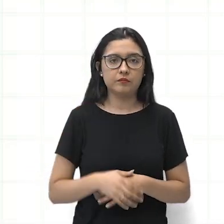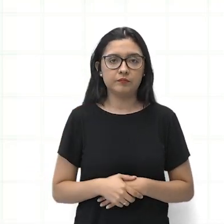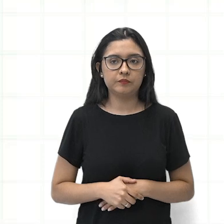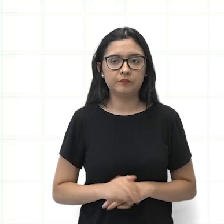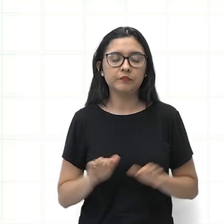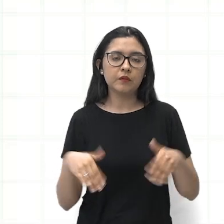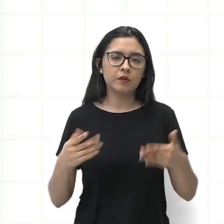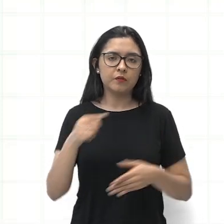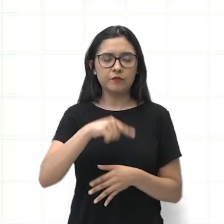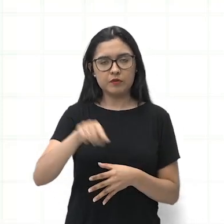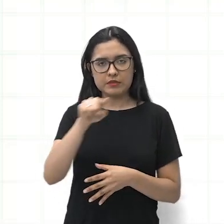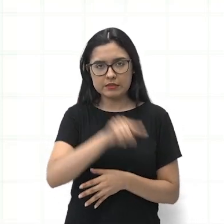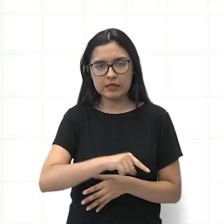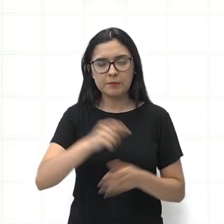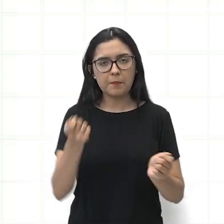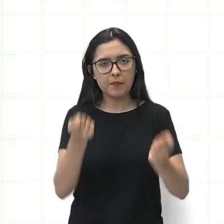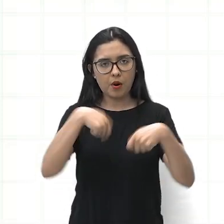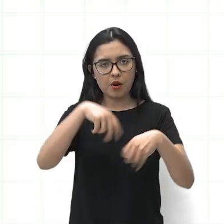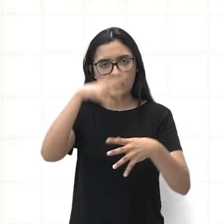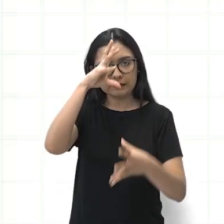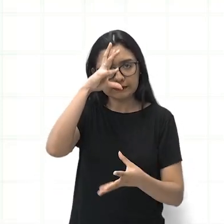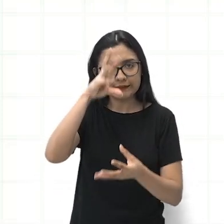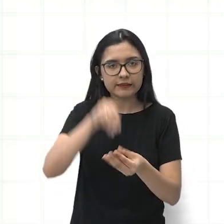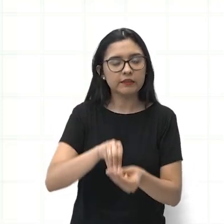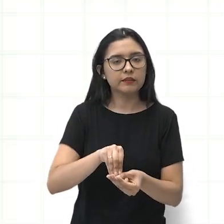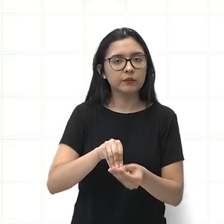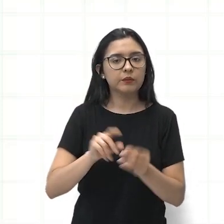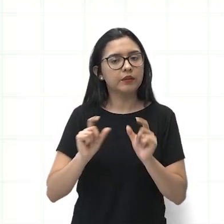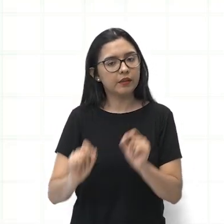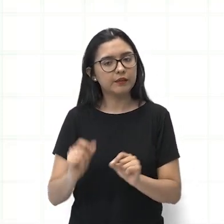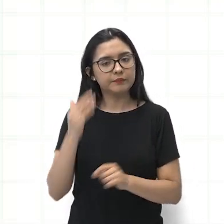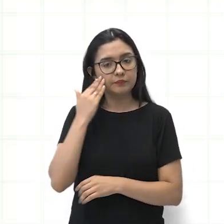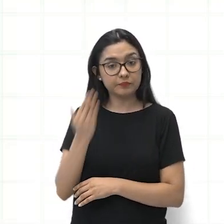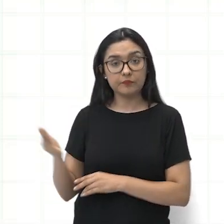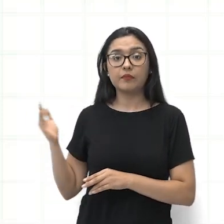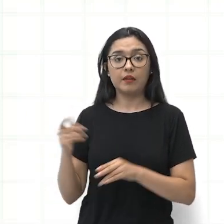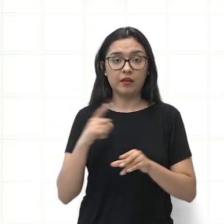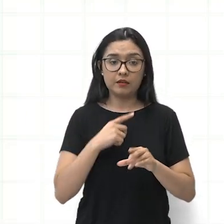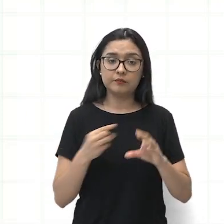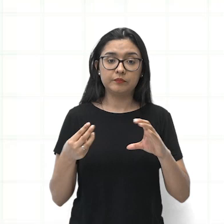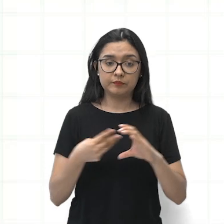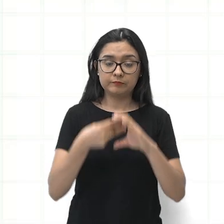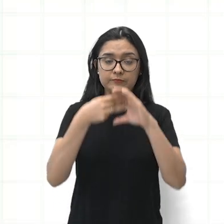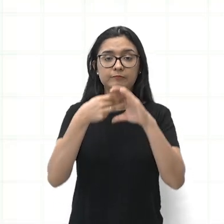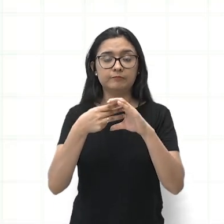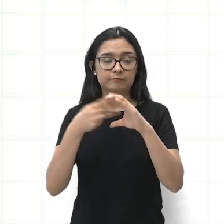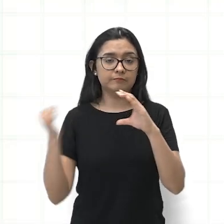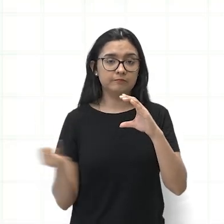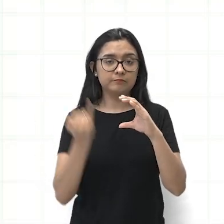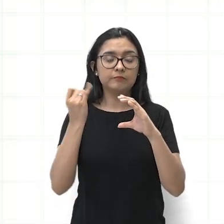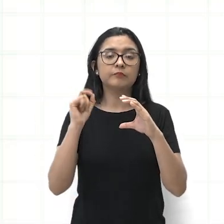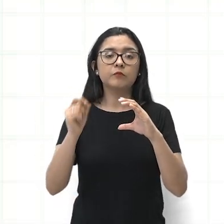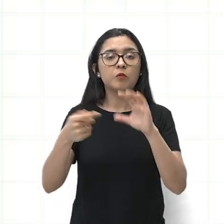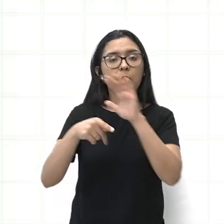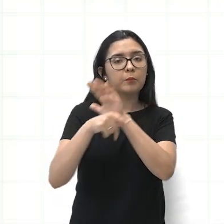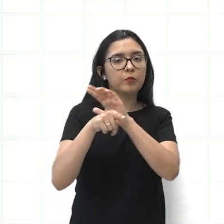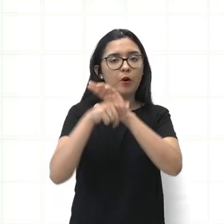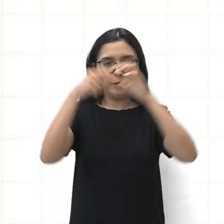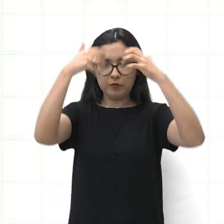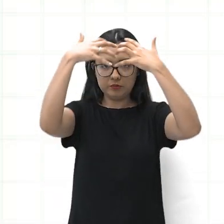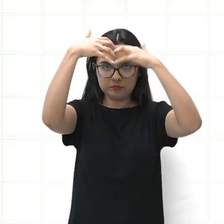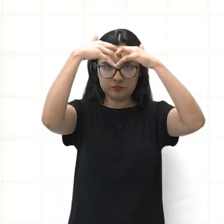que vocês entendam aí que nós estamos diante da célula que é a unidade funcional do